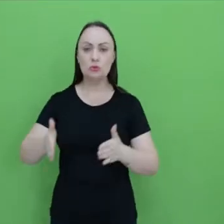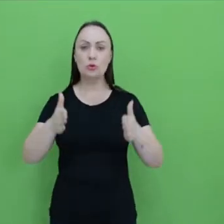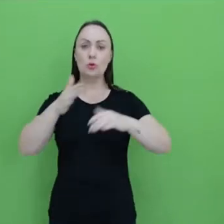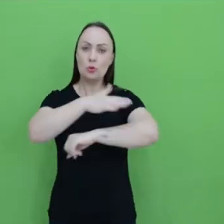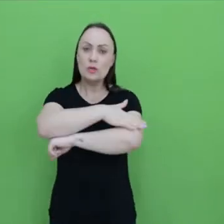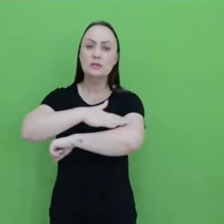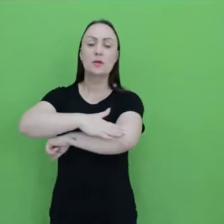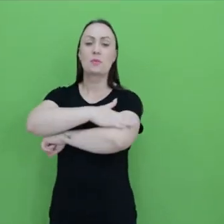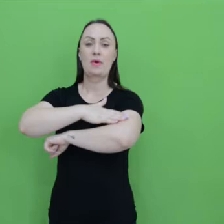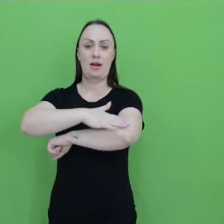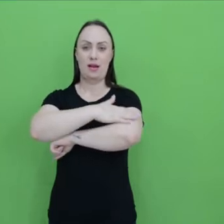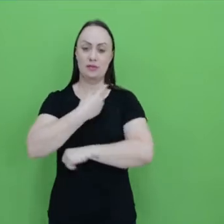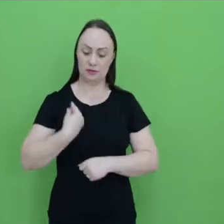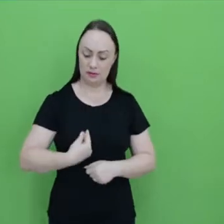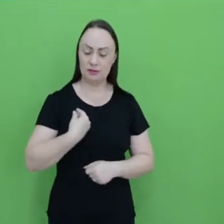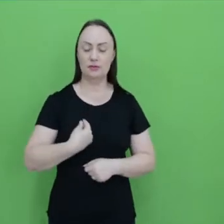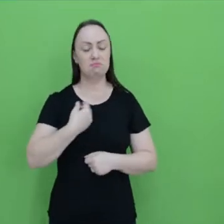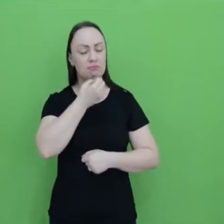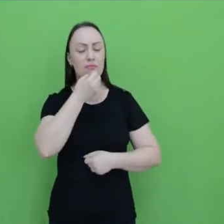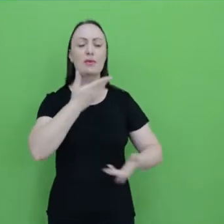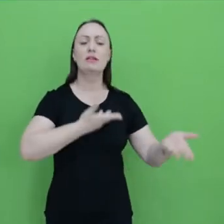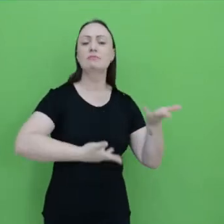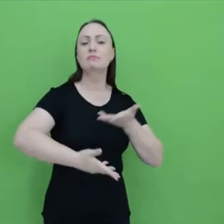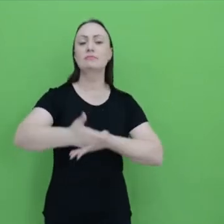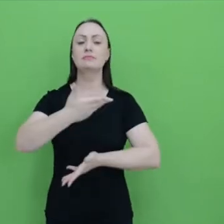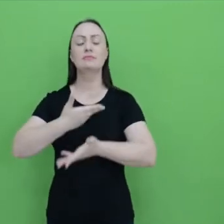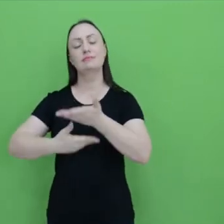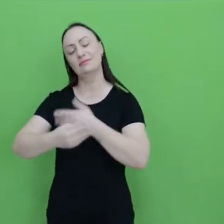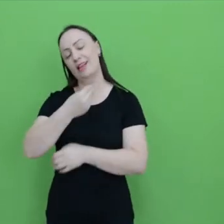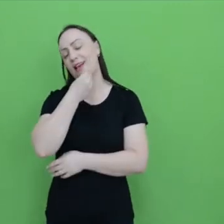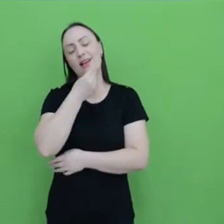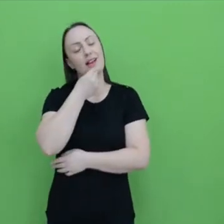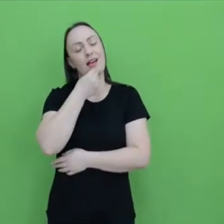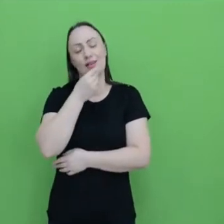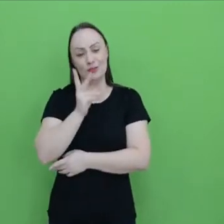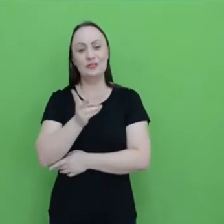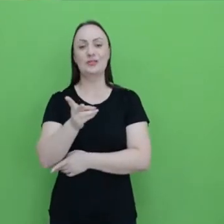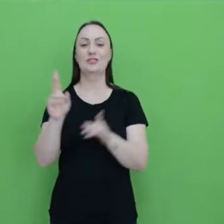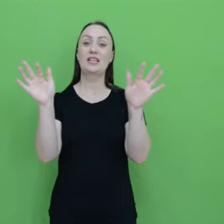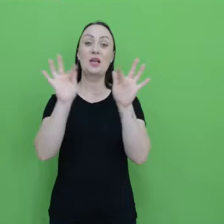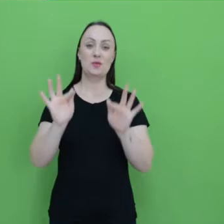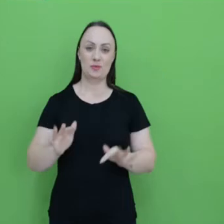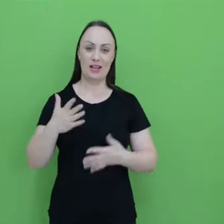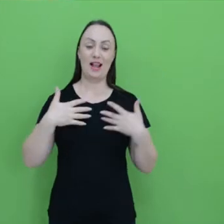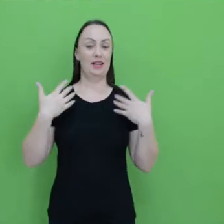ruas, praças, viviam em harmonia e, claro, com muita alegria.